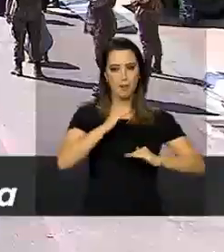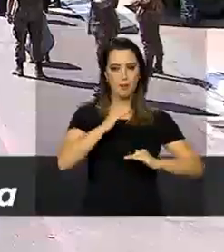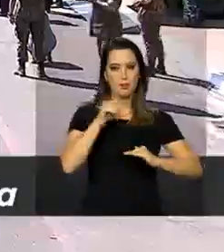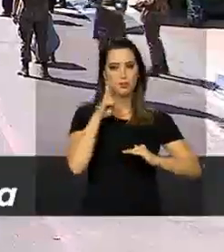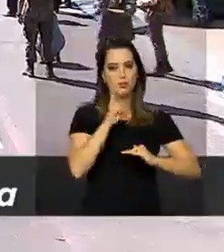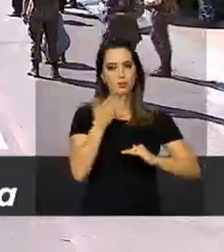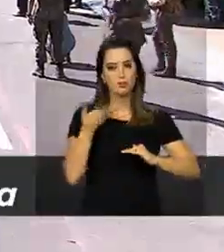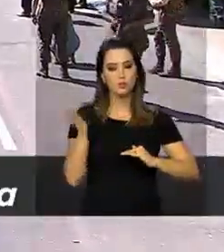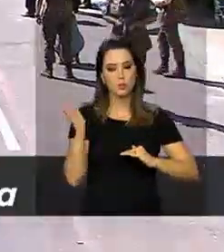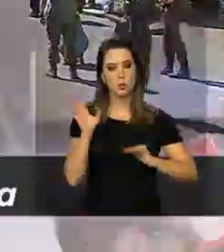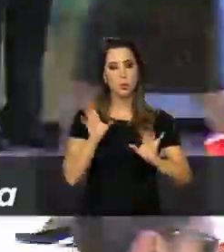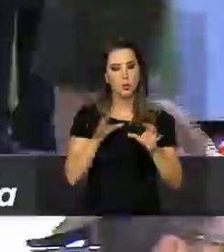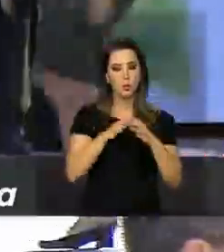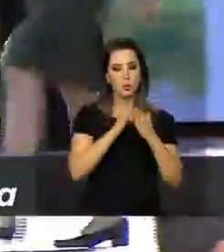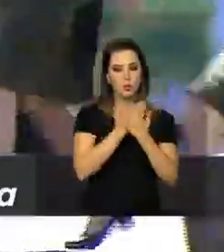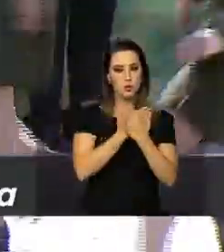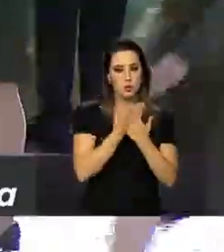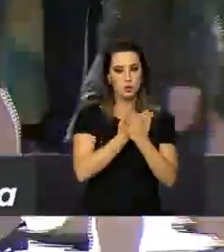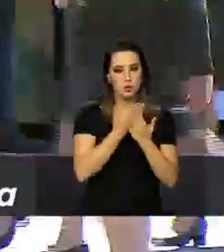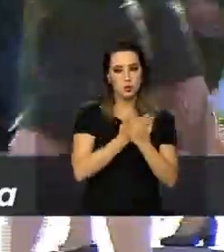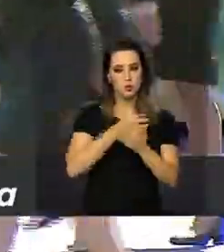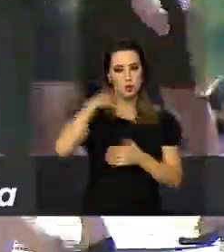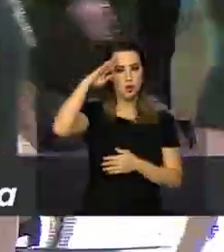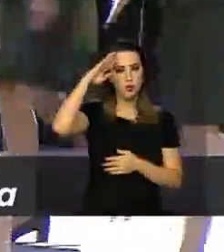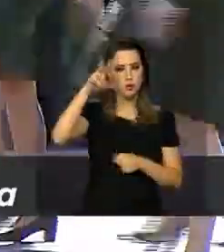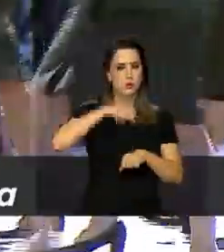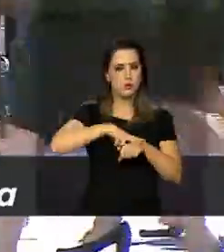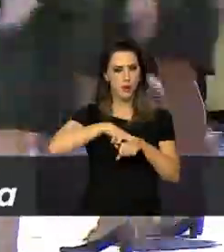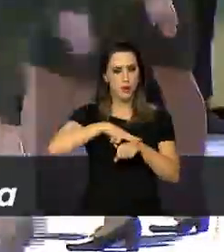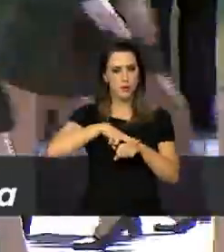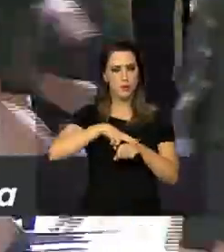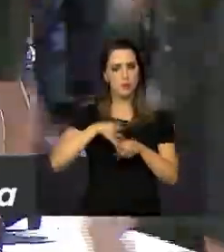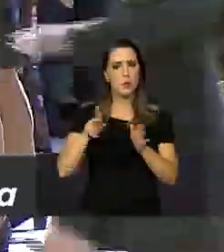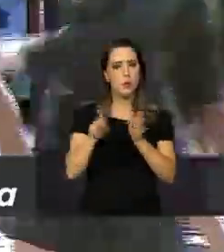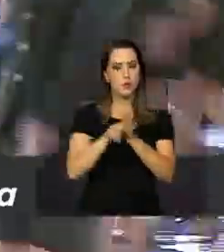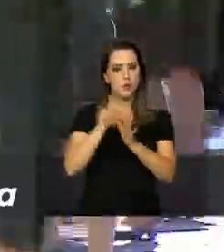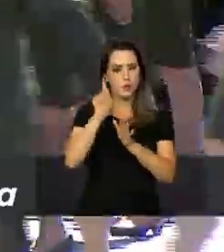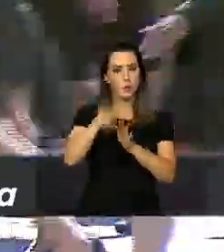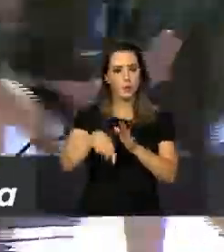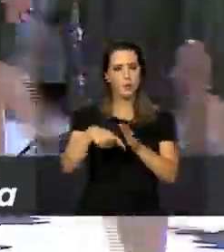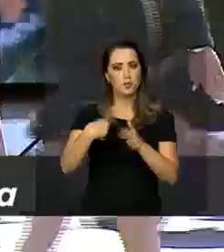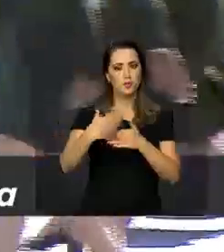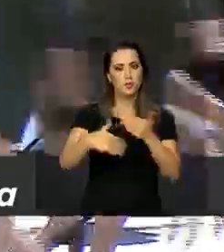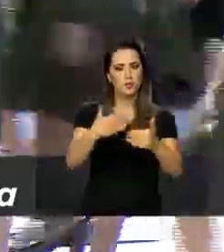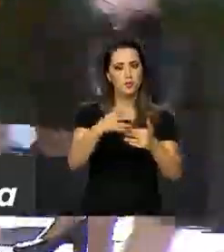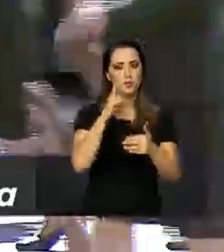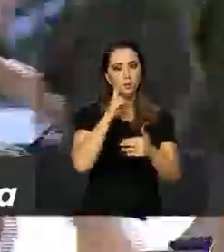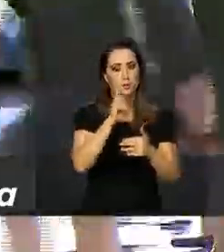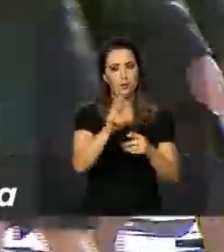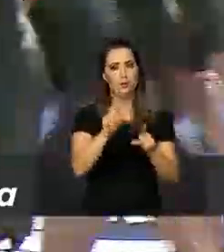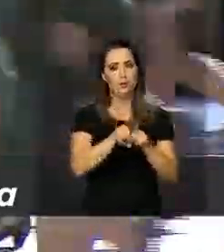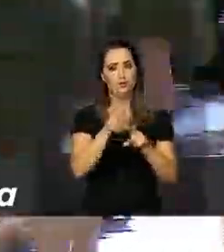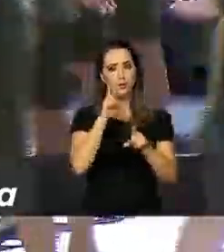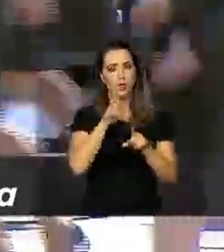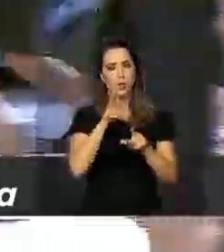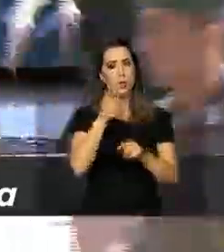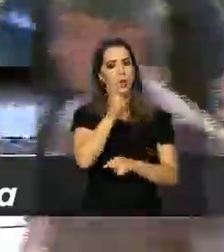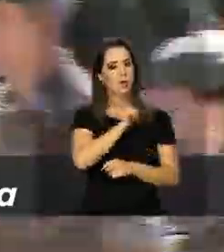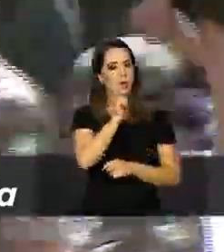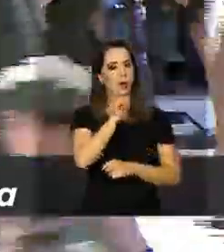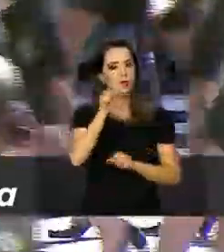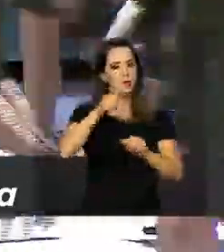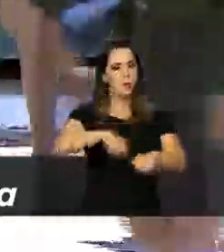oficiais combatentes do Exército Brasileiro, oficiais de carreira. Aí nós temos já o grupamento feminino